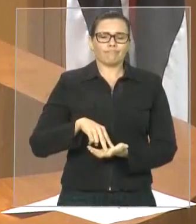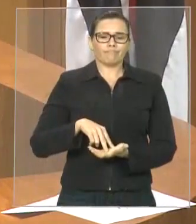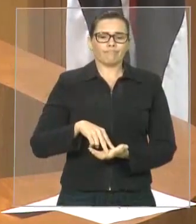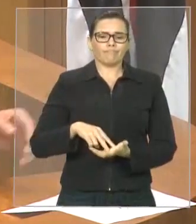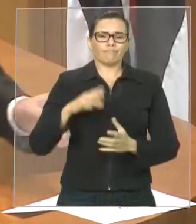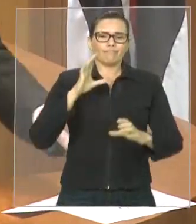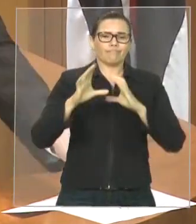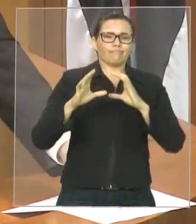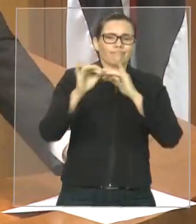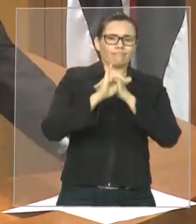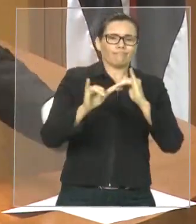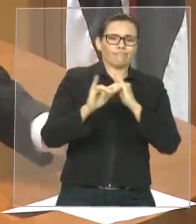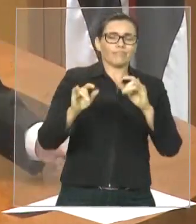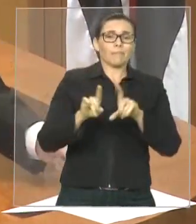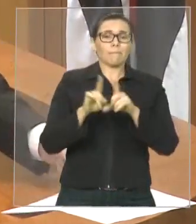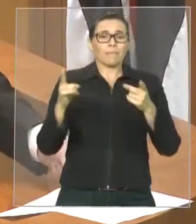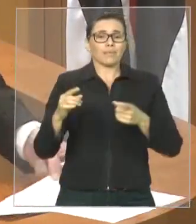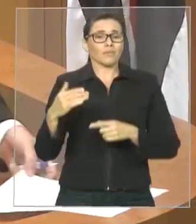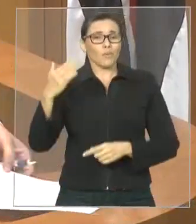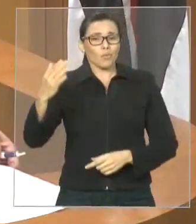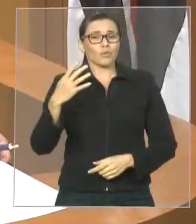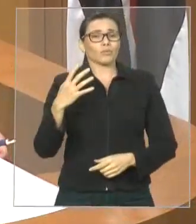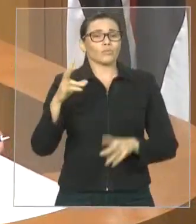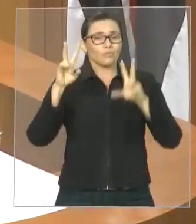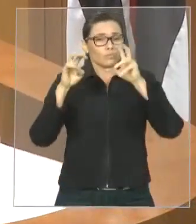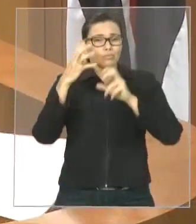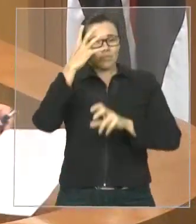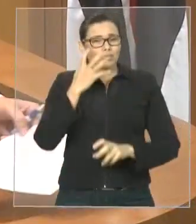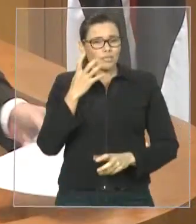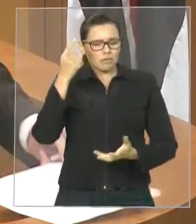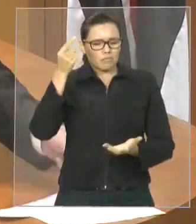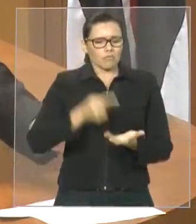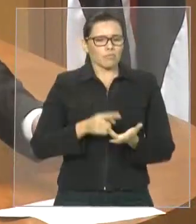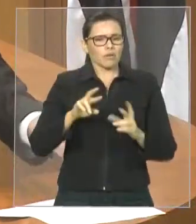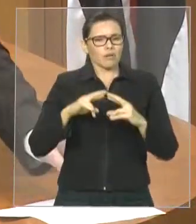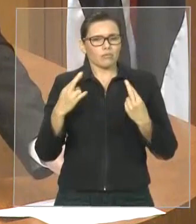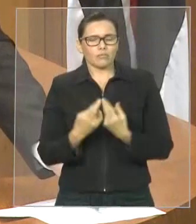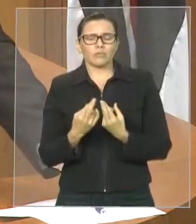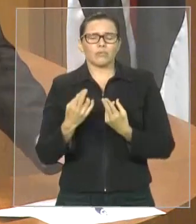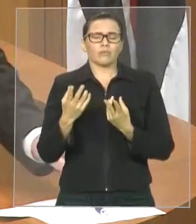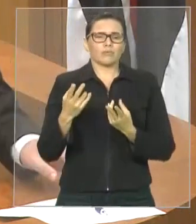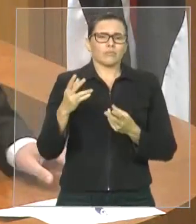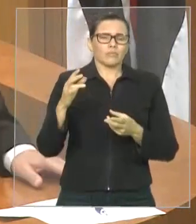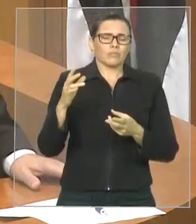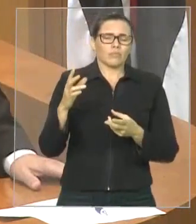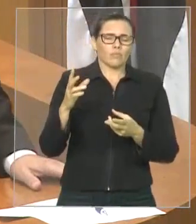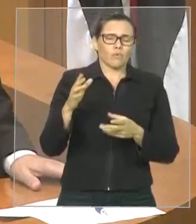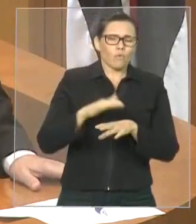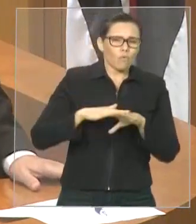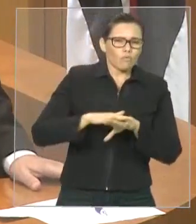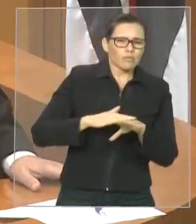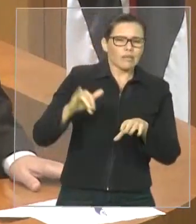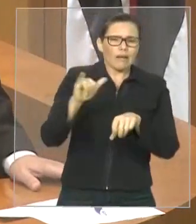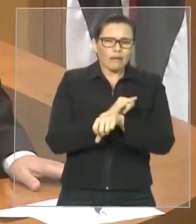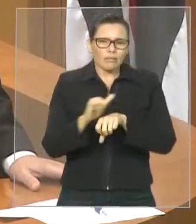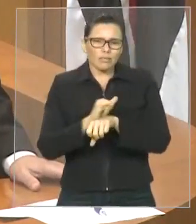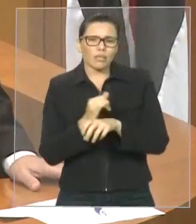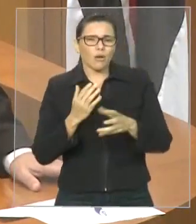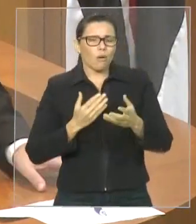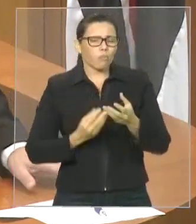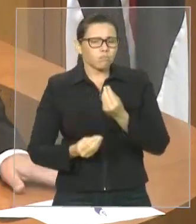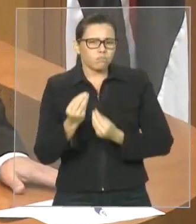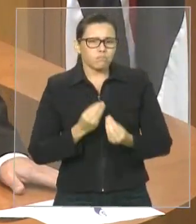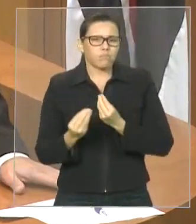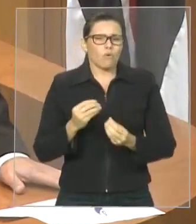recebidos. Portanto, fica aqui, senhores, e eu tenho certeza que vocês têm o apoio de vários outros deputados dessa casa, para que